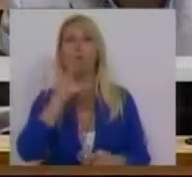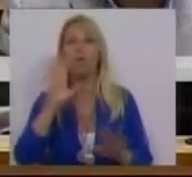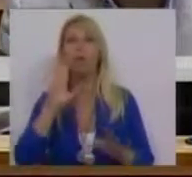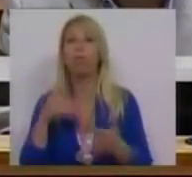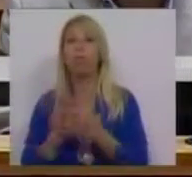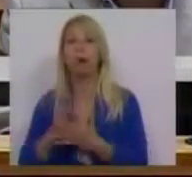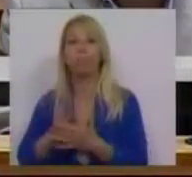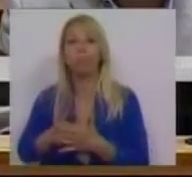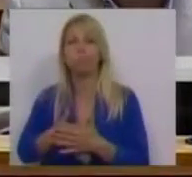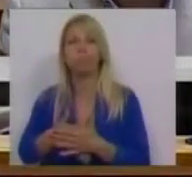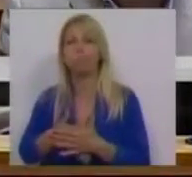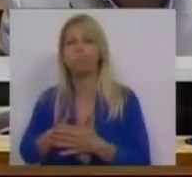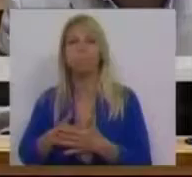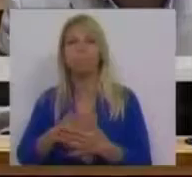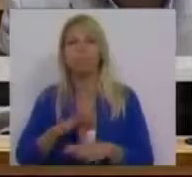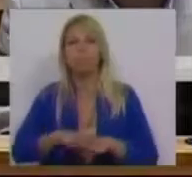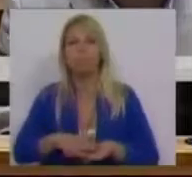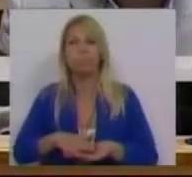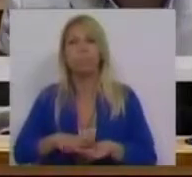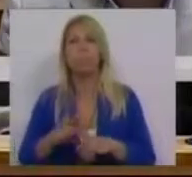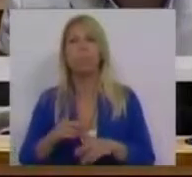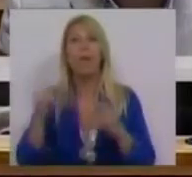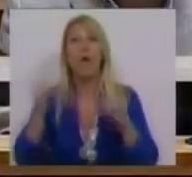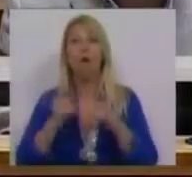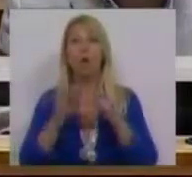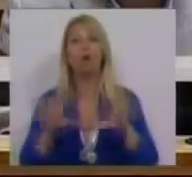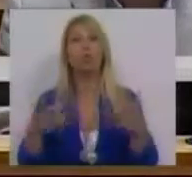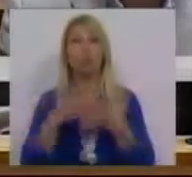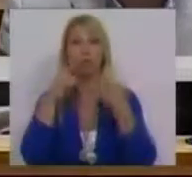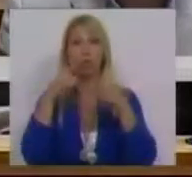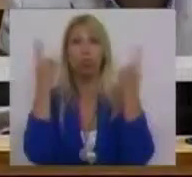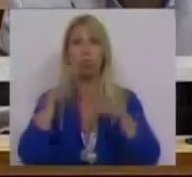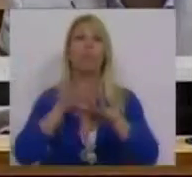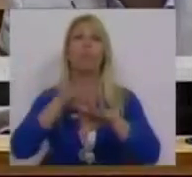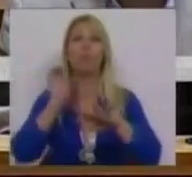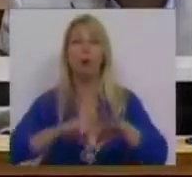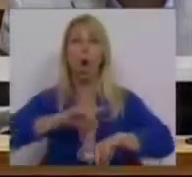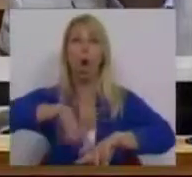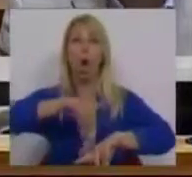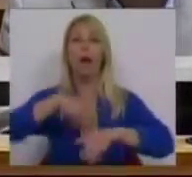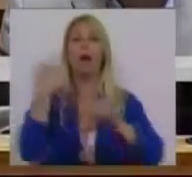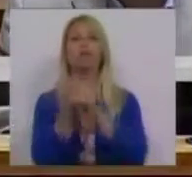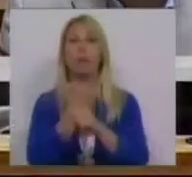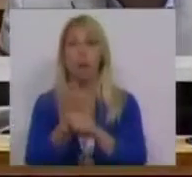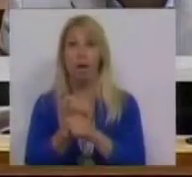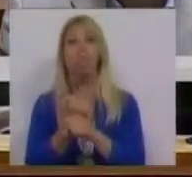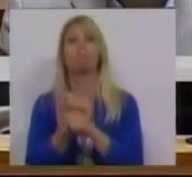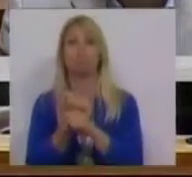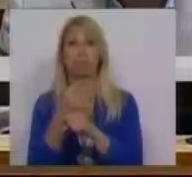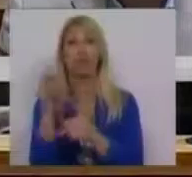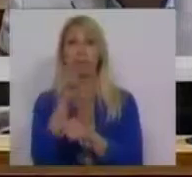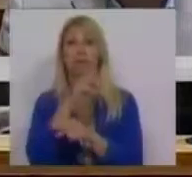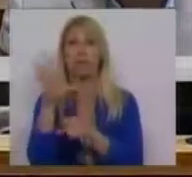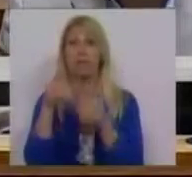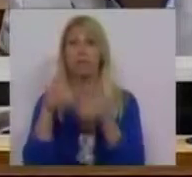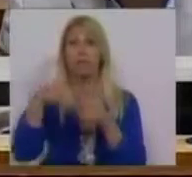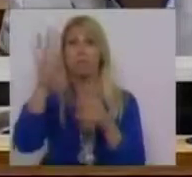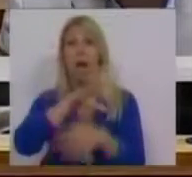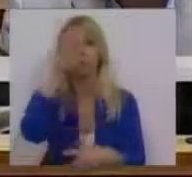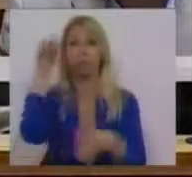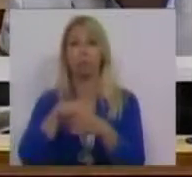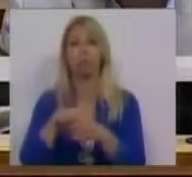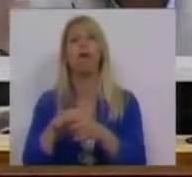os acordos coletivos públicos relativamente aos horários de trabalho. São mais de 300 que estão metidos